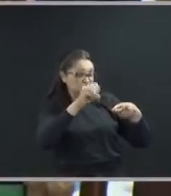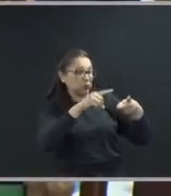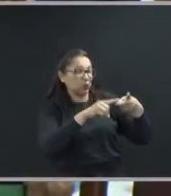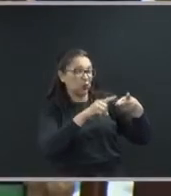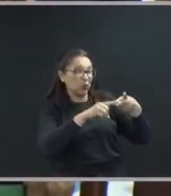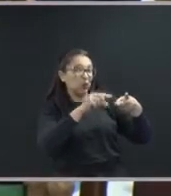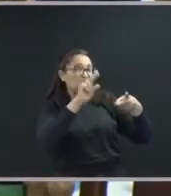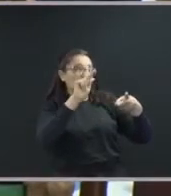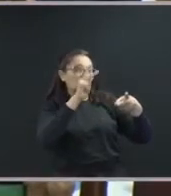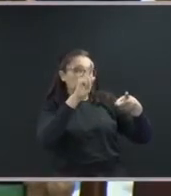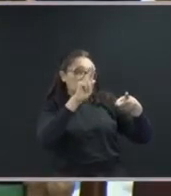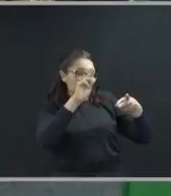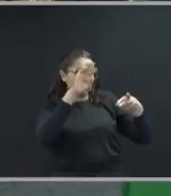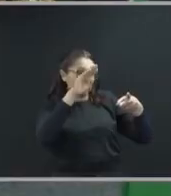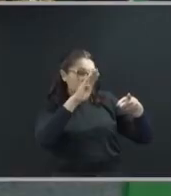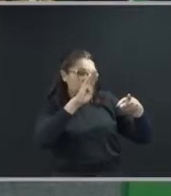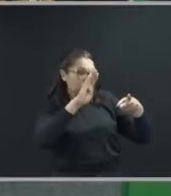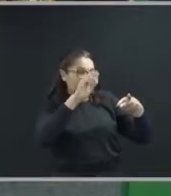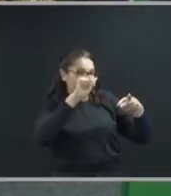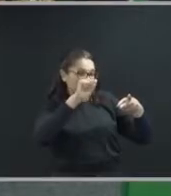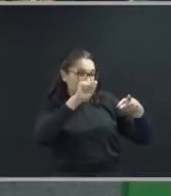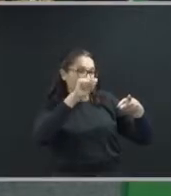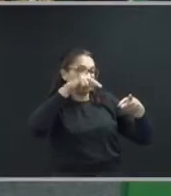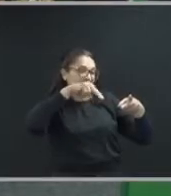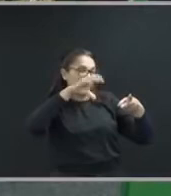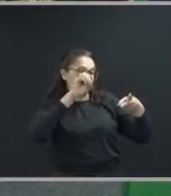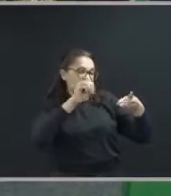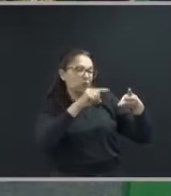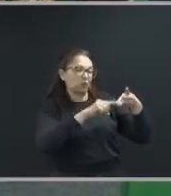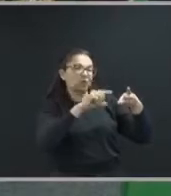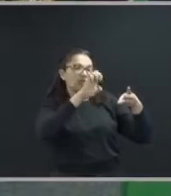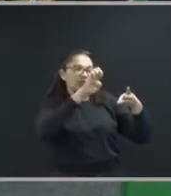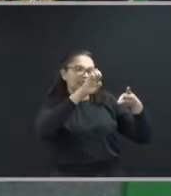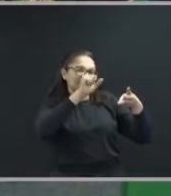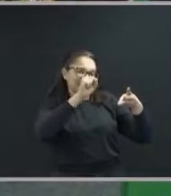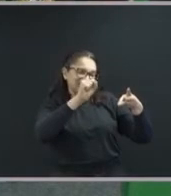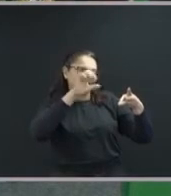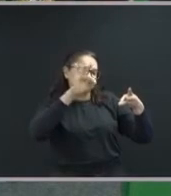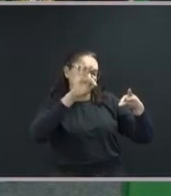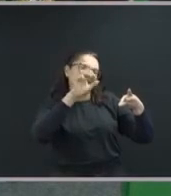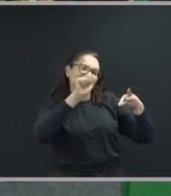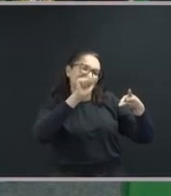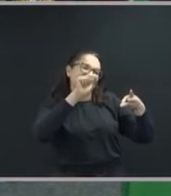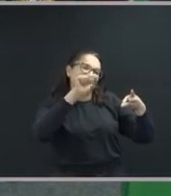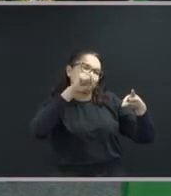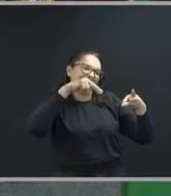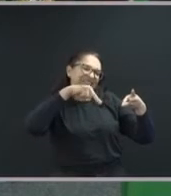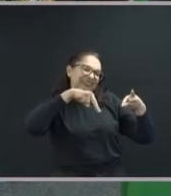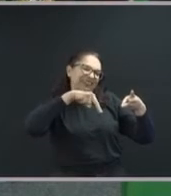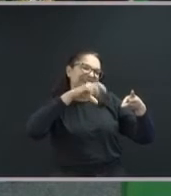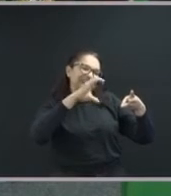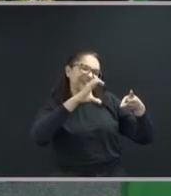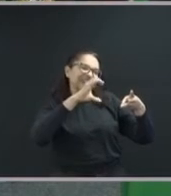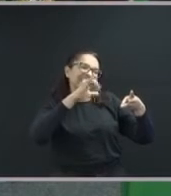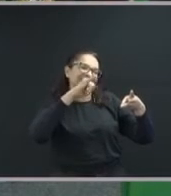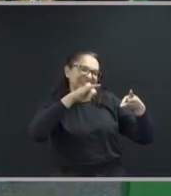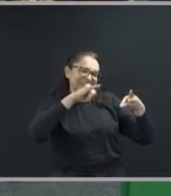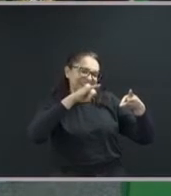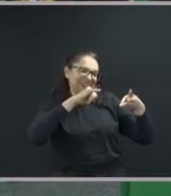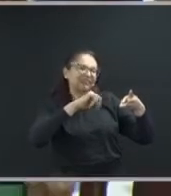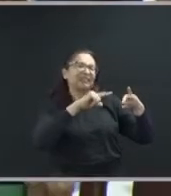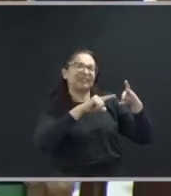em Cristo. E a Estaques, meu amado. Versículo 10. Saudai Apeles, aprovado em